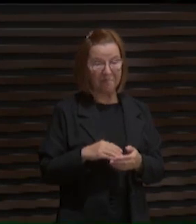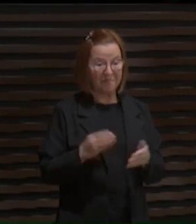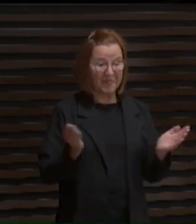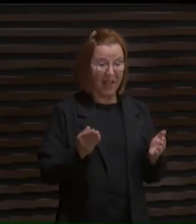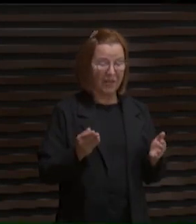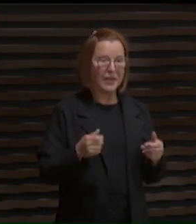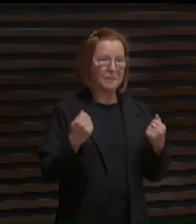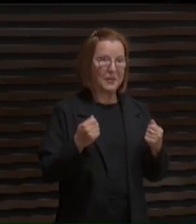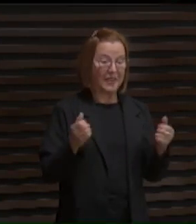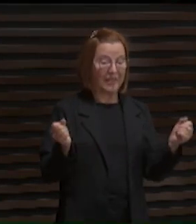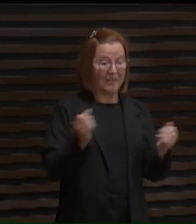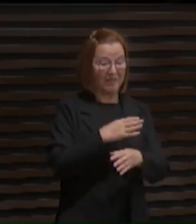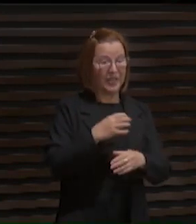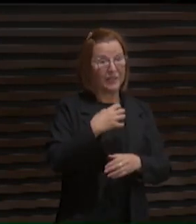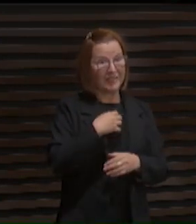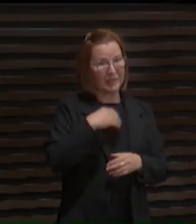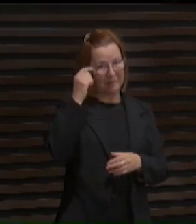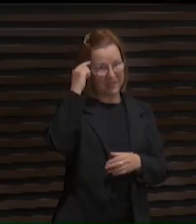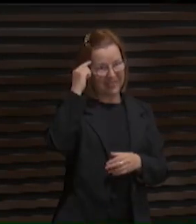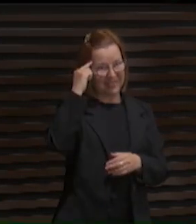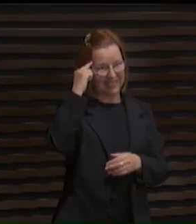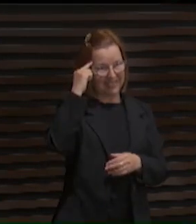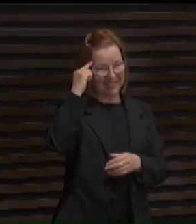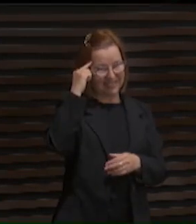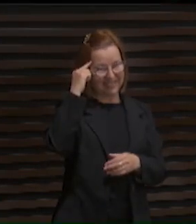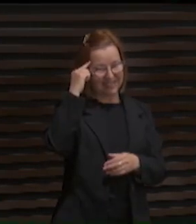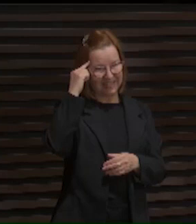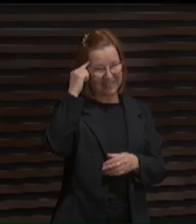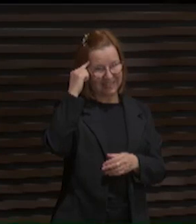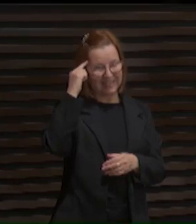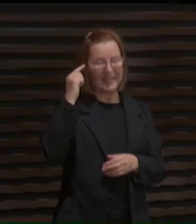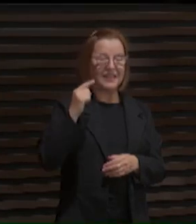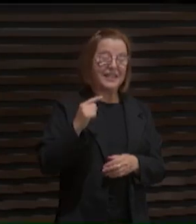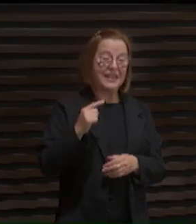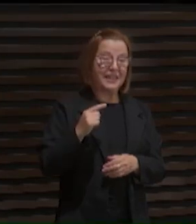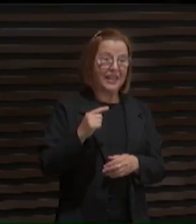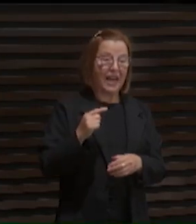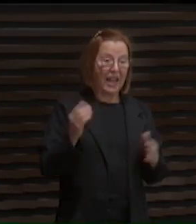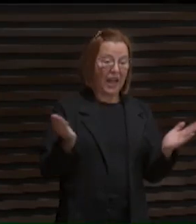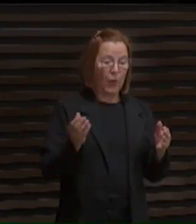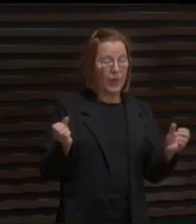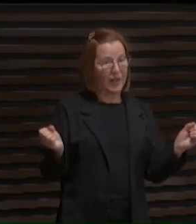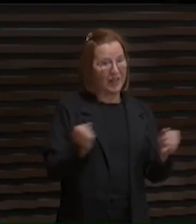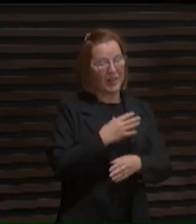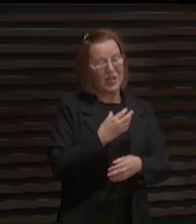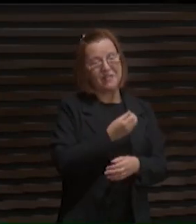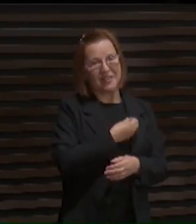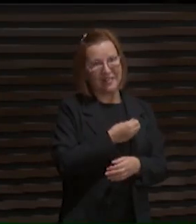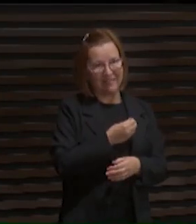a revestir-se do novo homem, criado para ser semelhante a Deus em justiça e